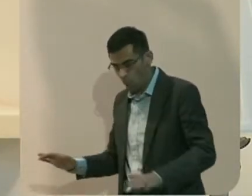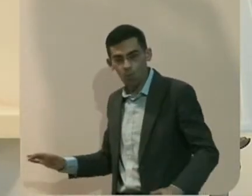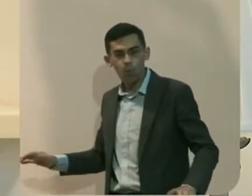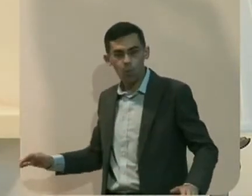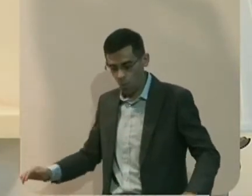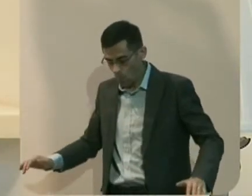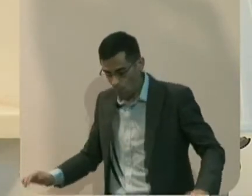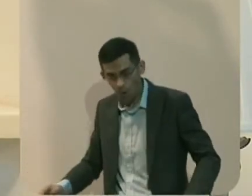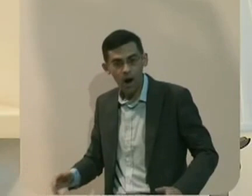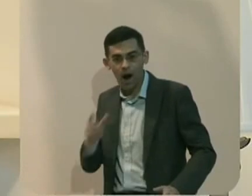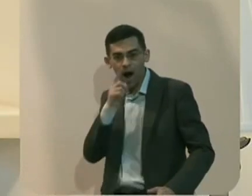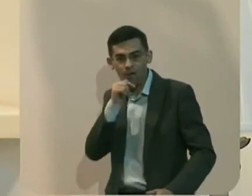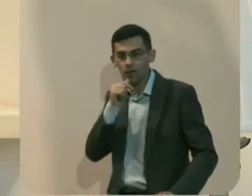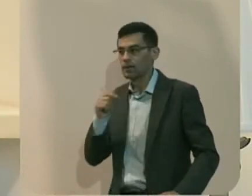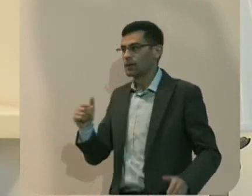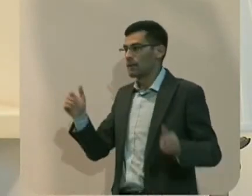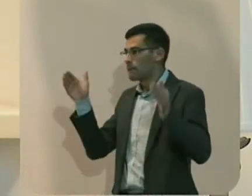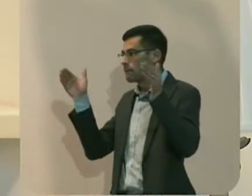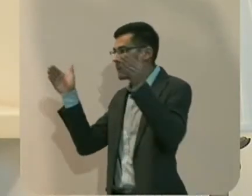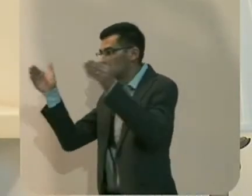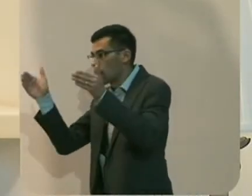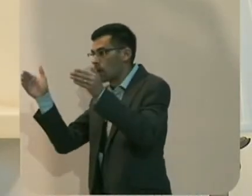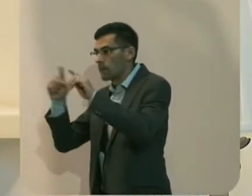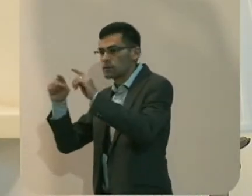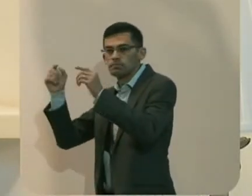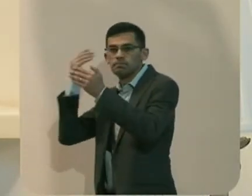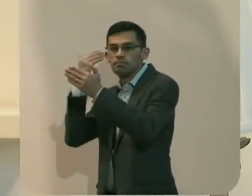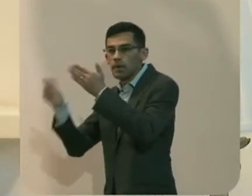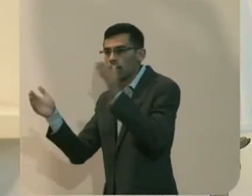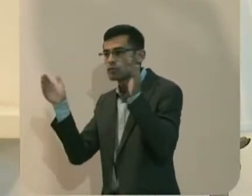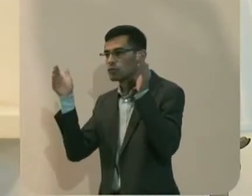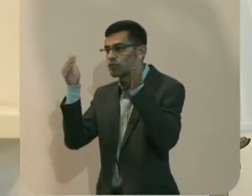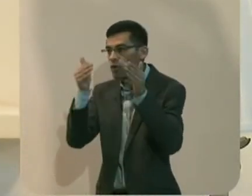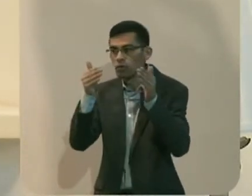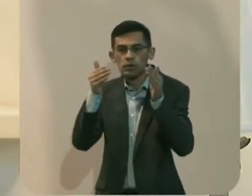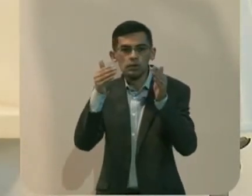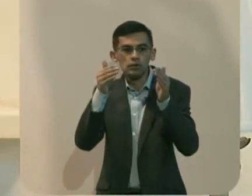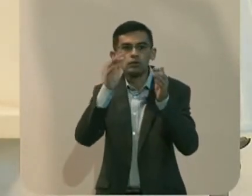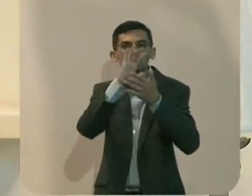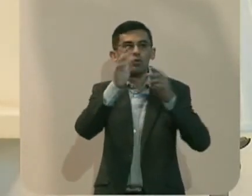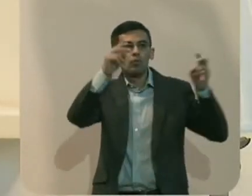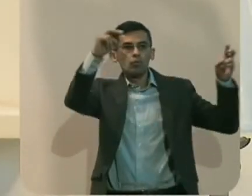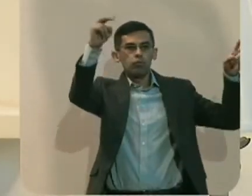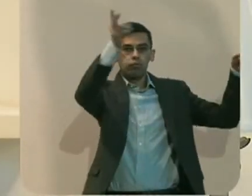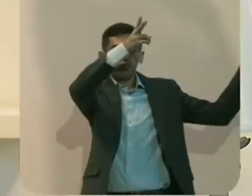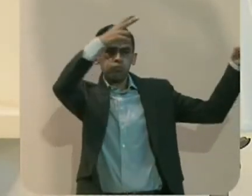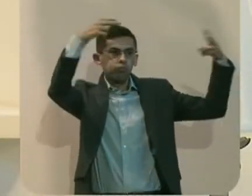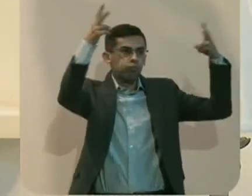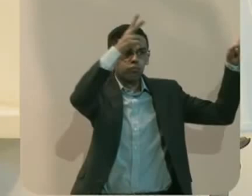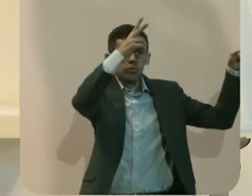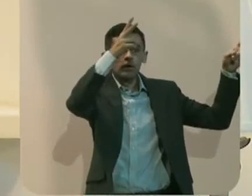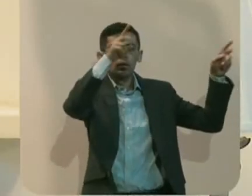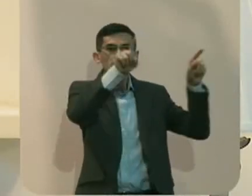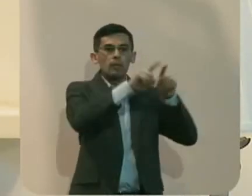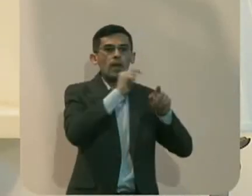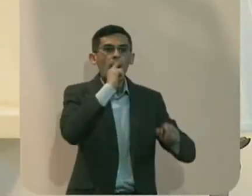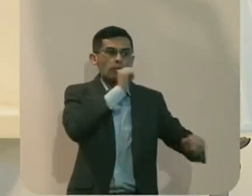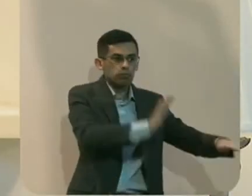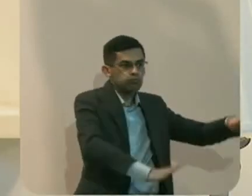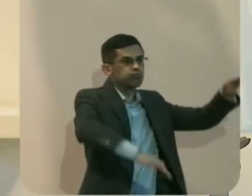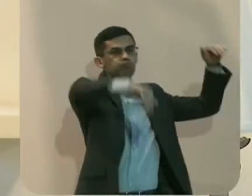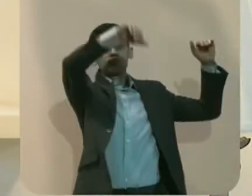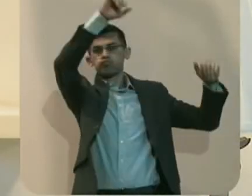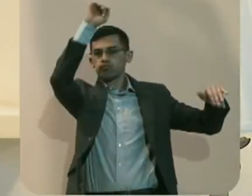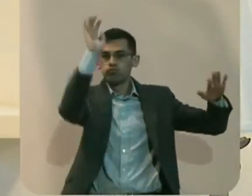verdade sobre as águas, ele começa a prestar atenção, não em Jesus, mas no vento e na braveza